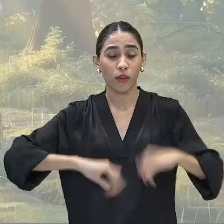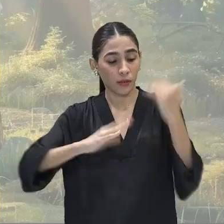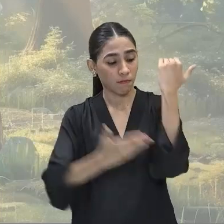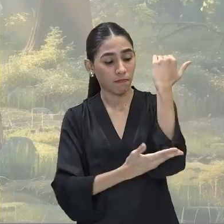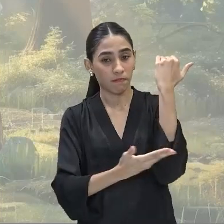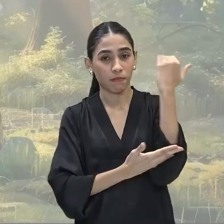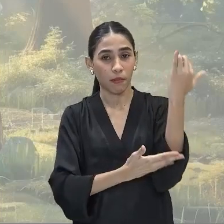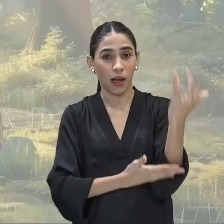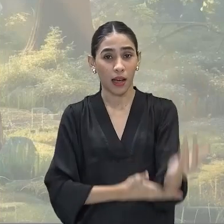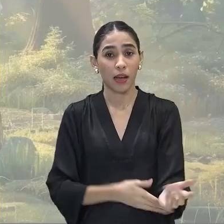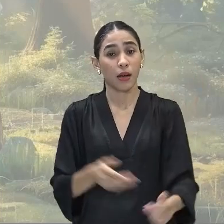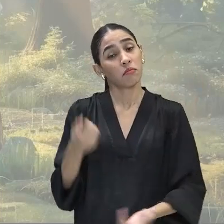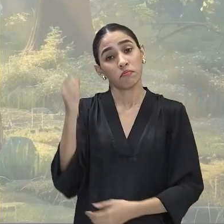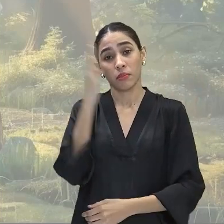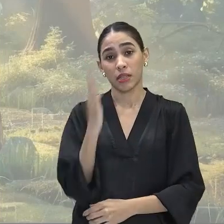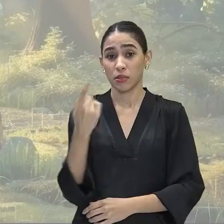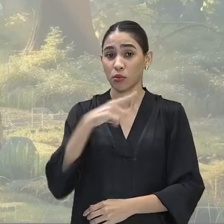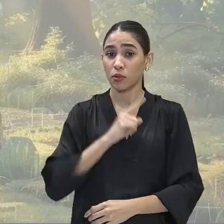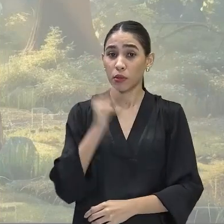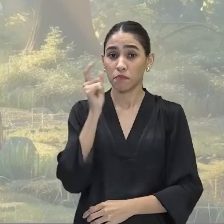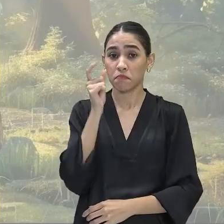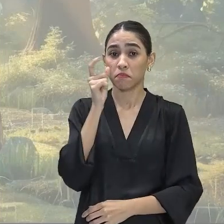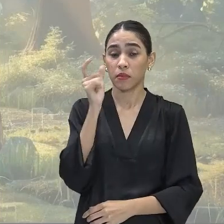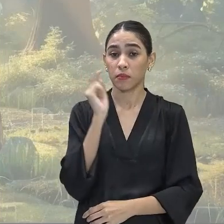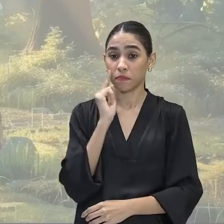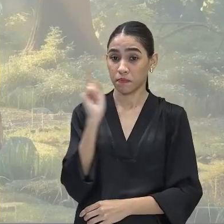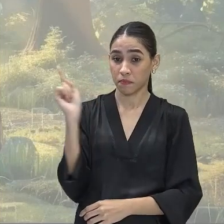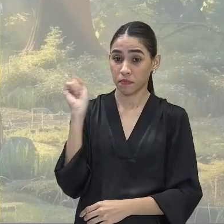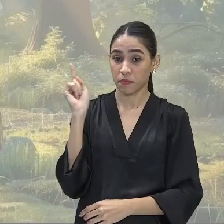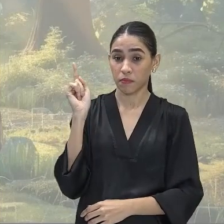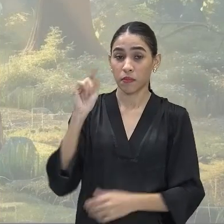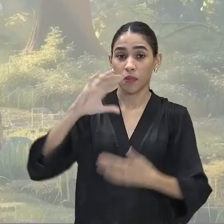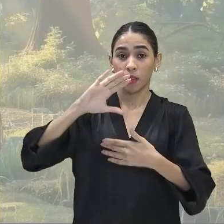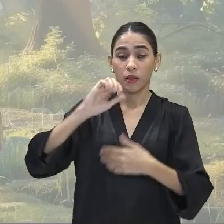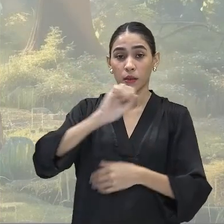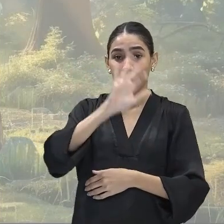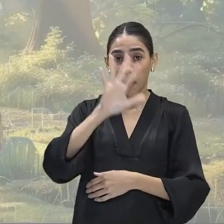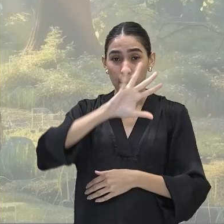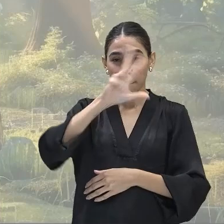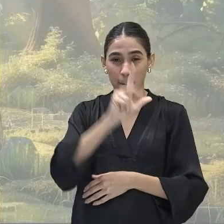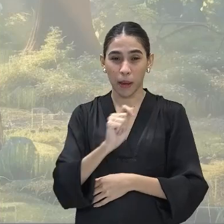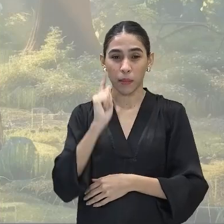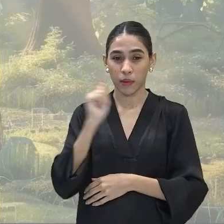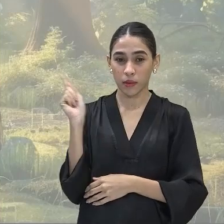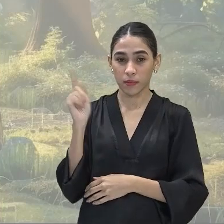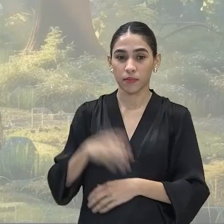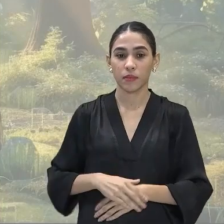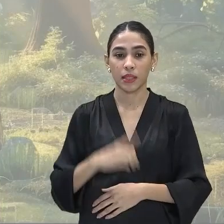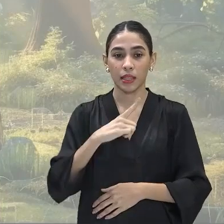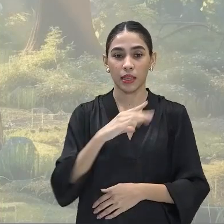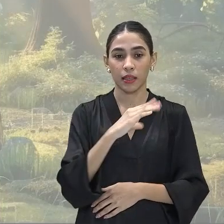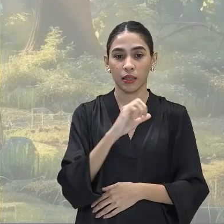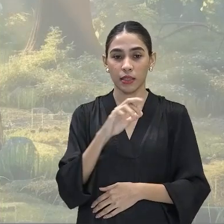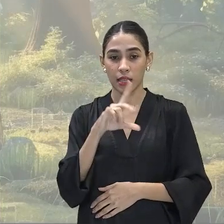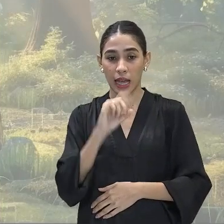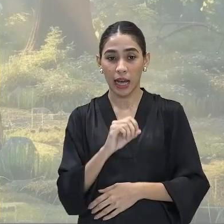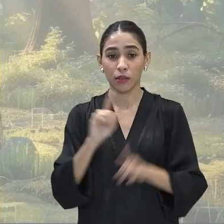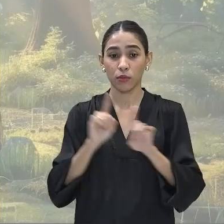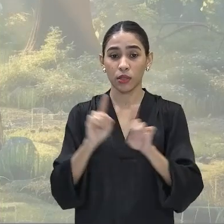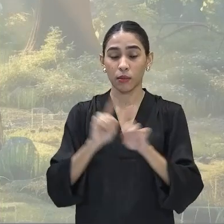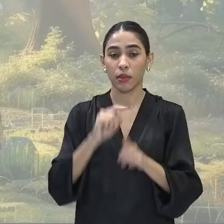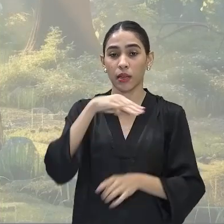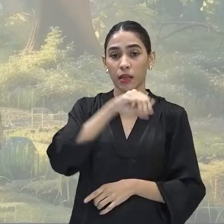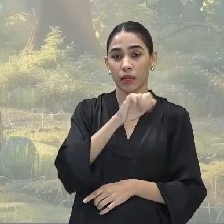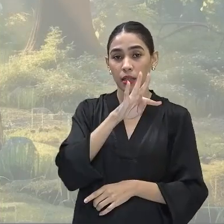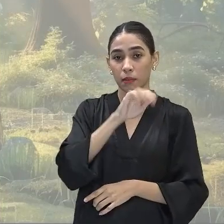gente pode até ver pelo mapa agora, a gente tem aqui no território brasileiro o Cerrado e a Mata Atlântica,